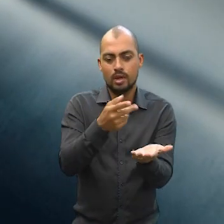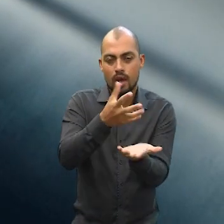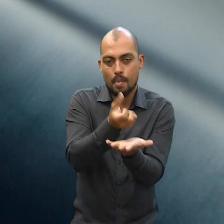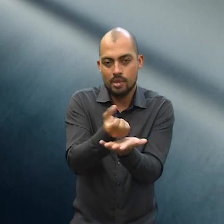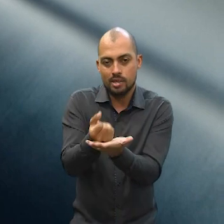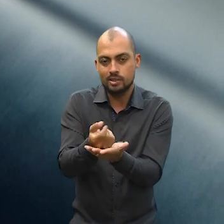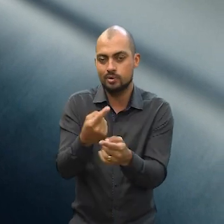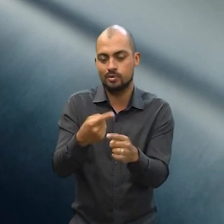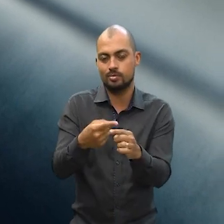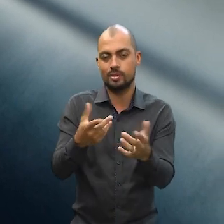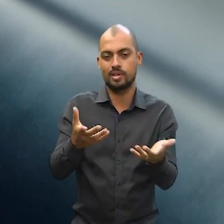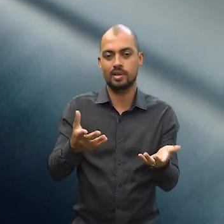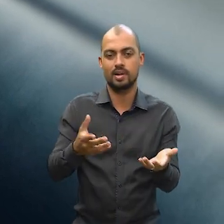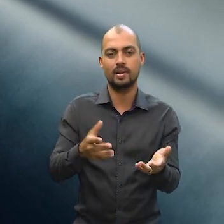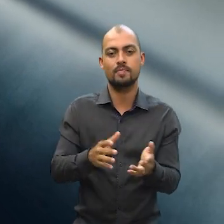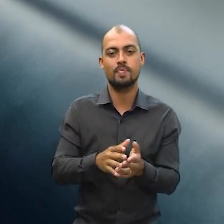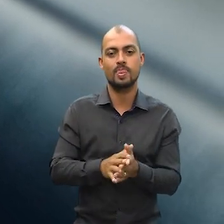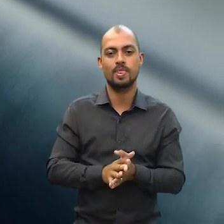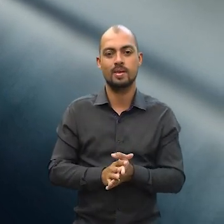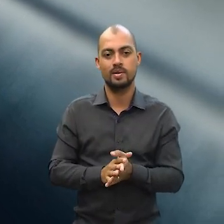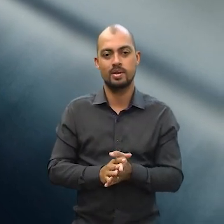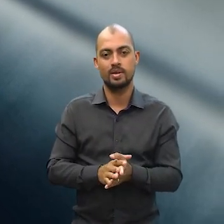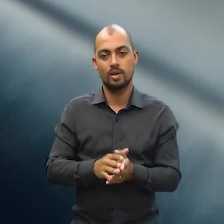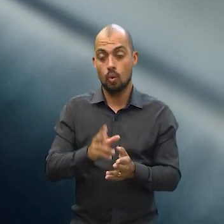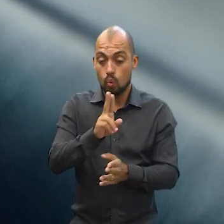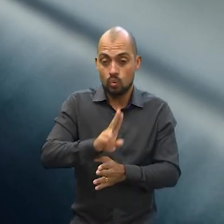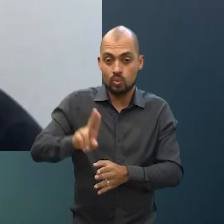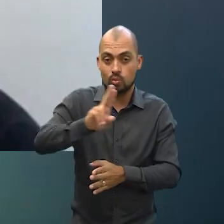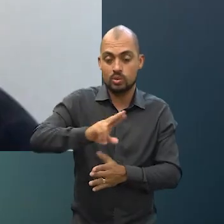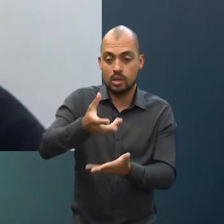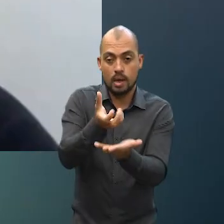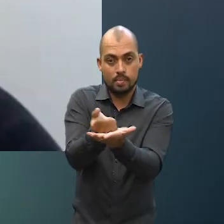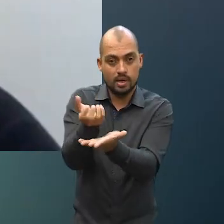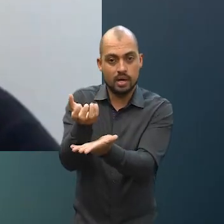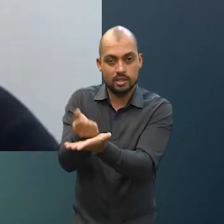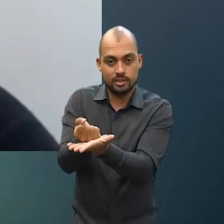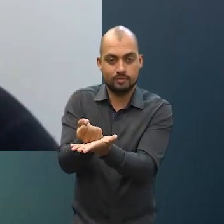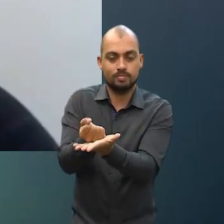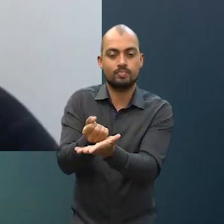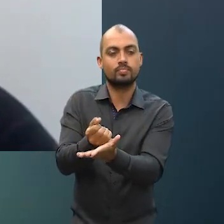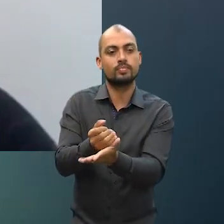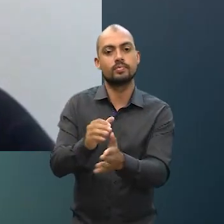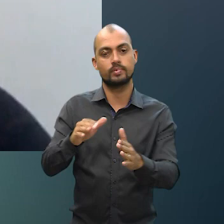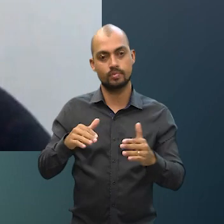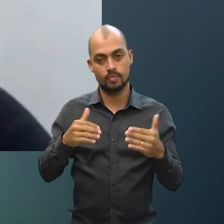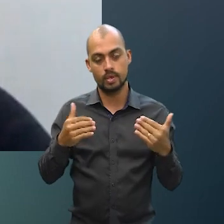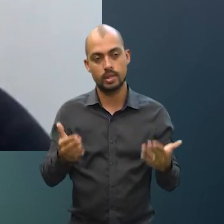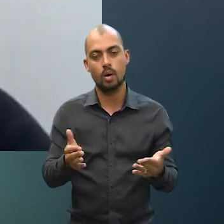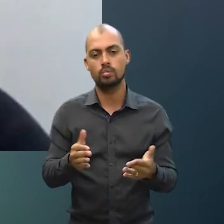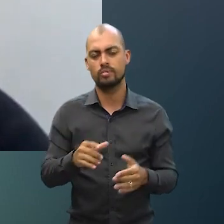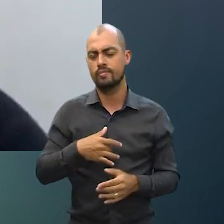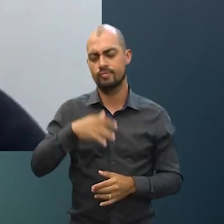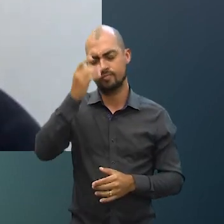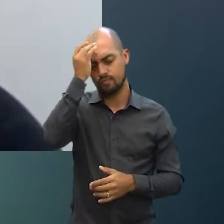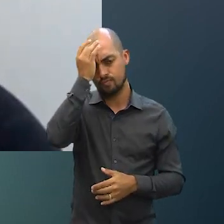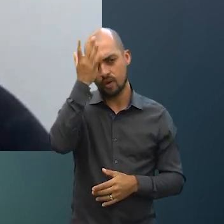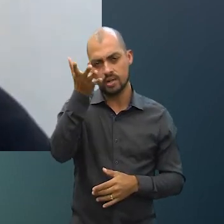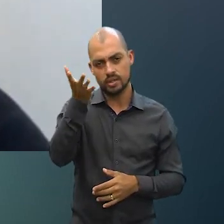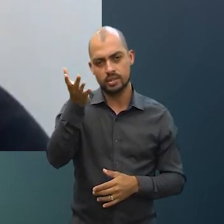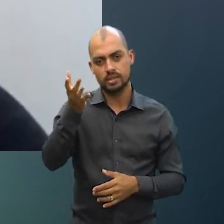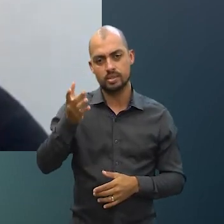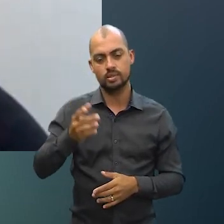quando você precisa de utilizar um aplicativo de locomoção, né? Então, isso tem facilitado